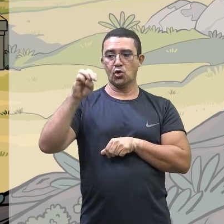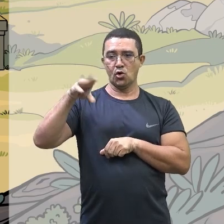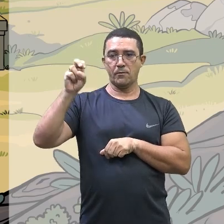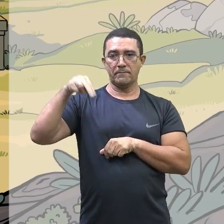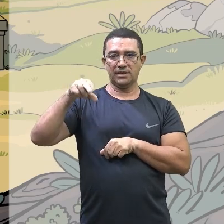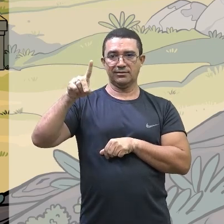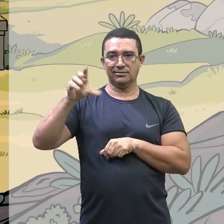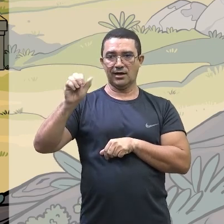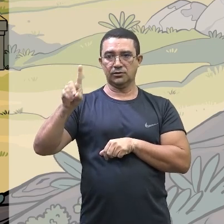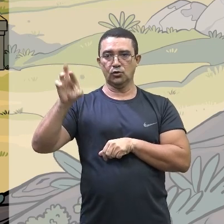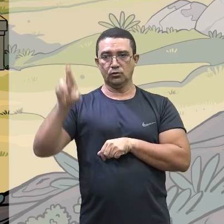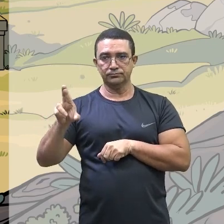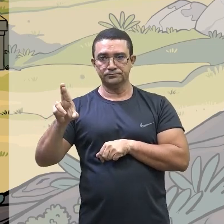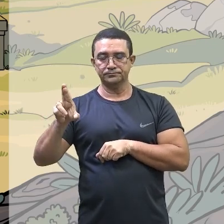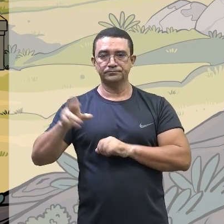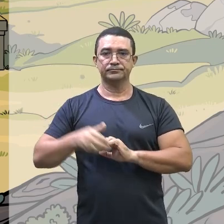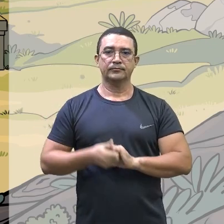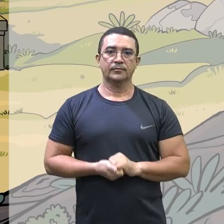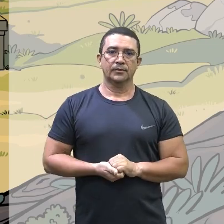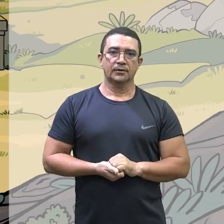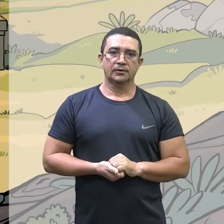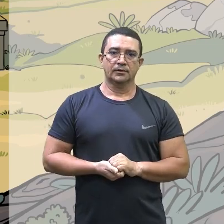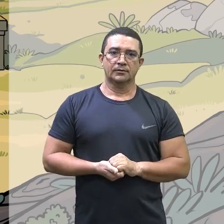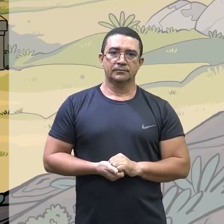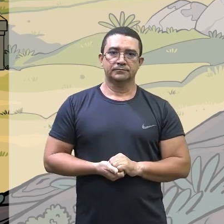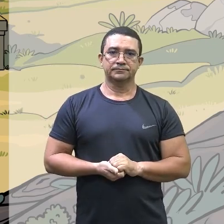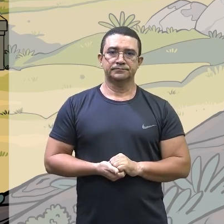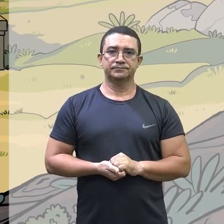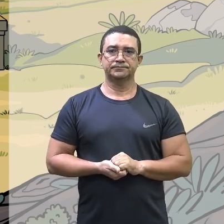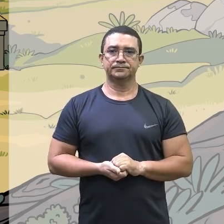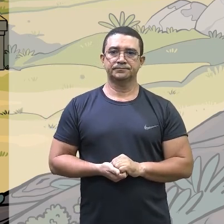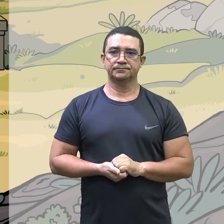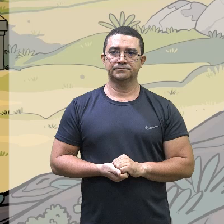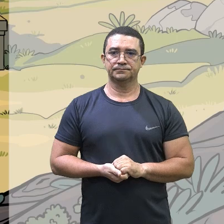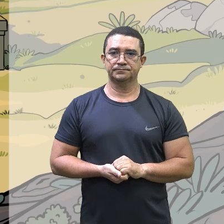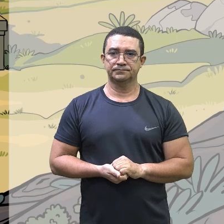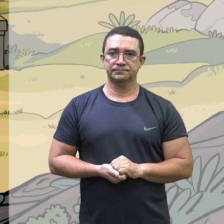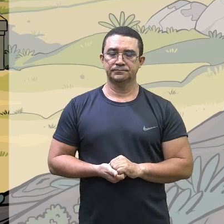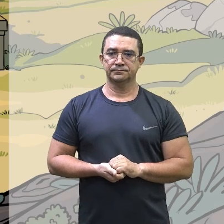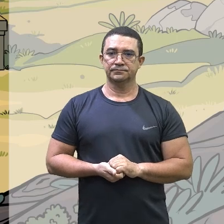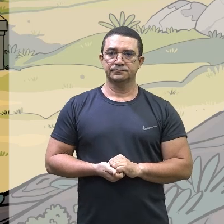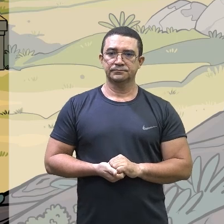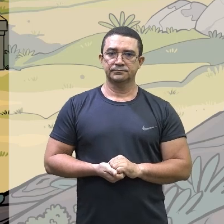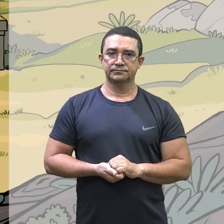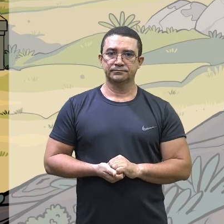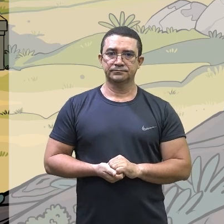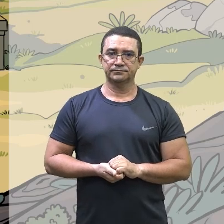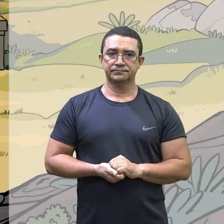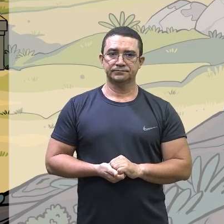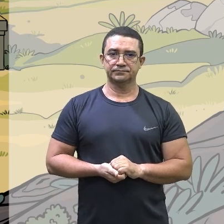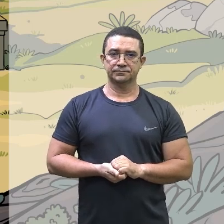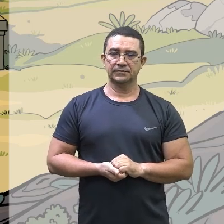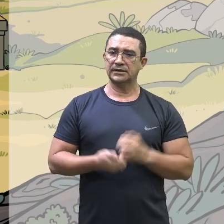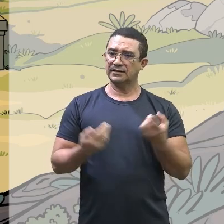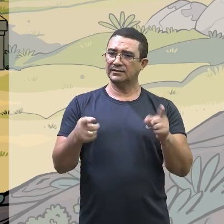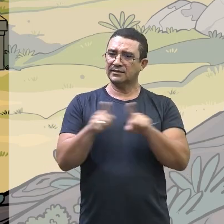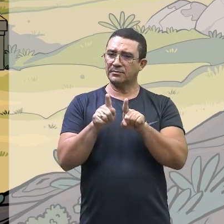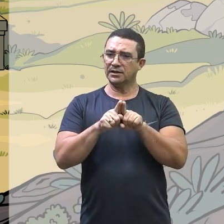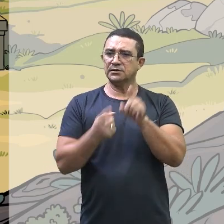um também aí, não é, uma ocupação que lembra até um estilo de camisa, né, professor? Sim. É regata e surgiu